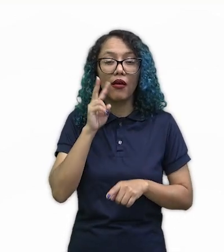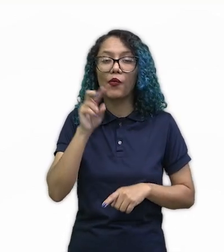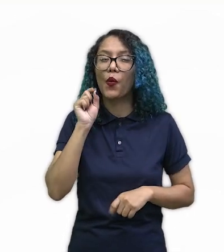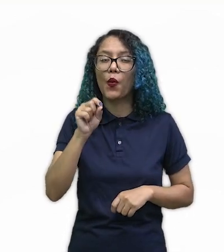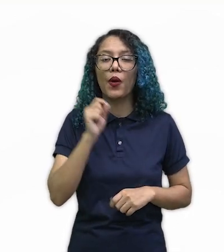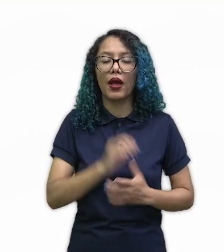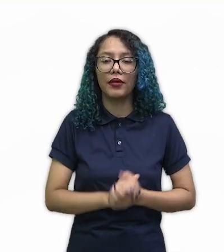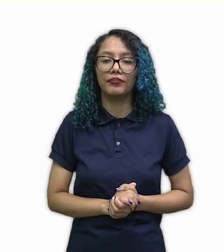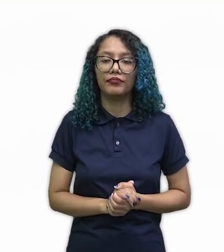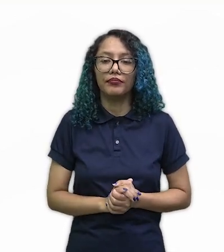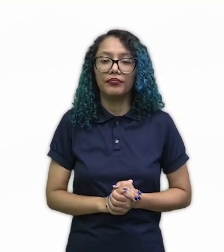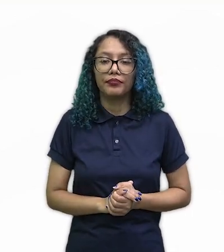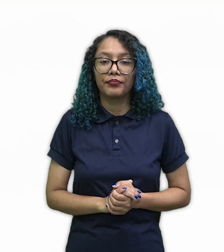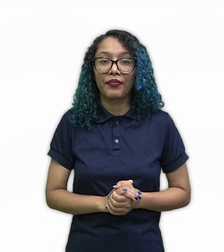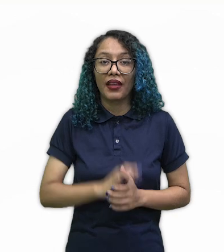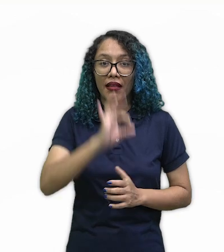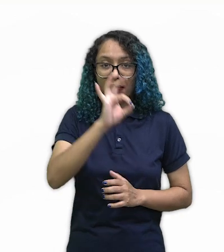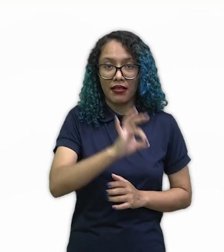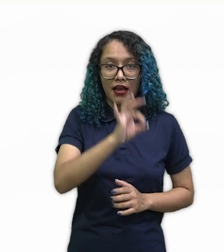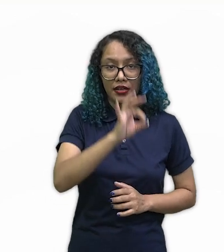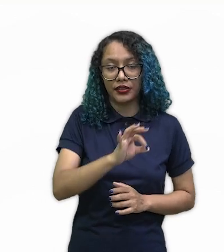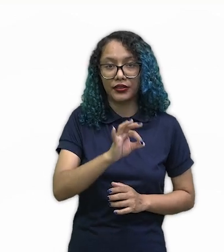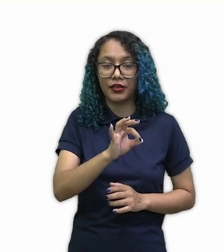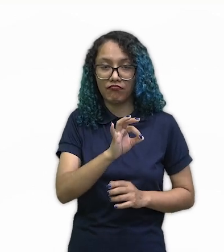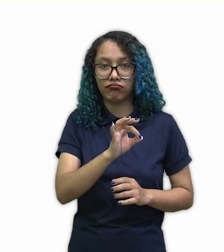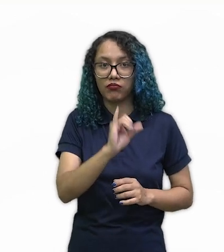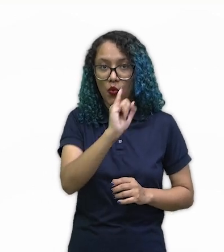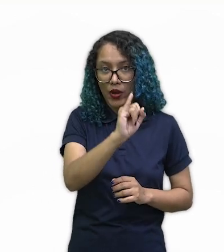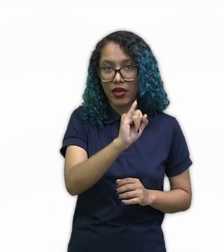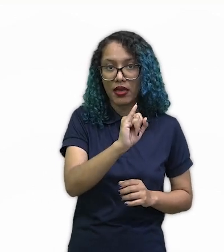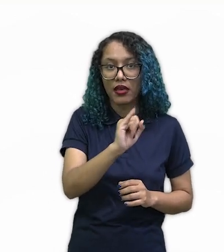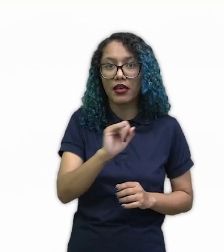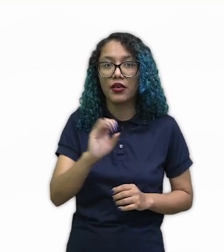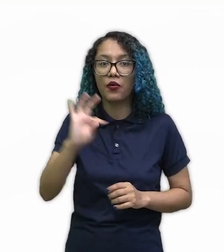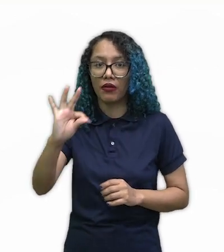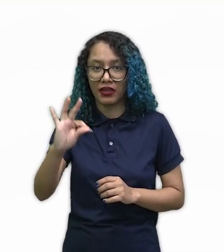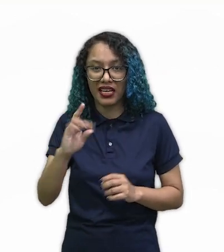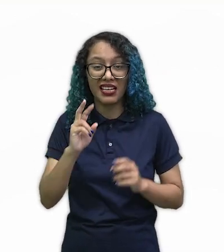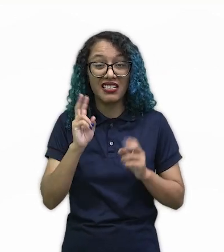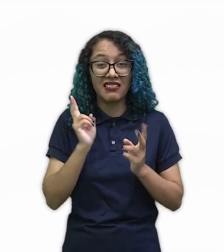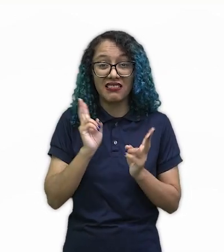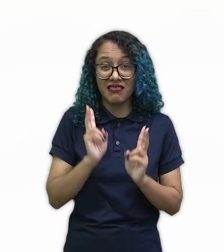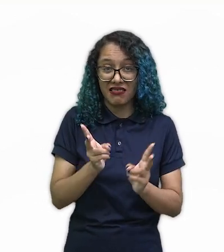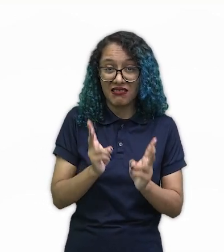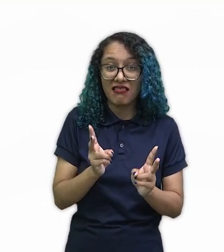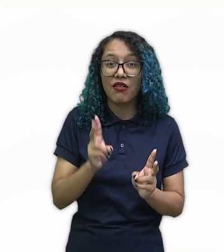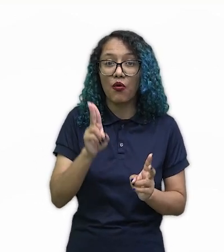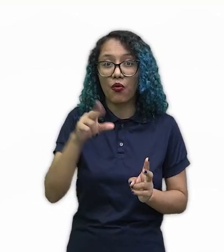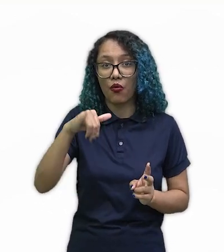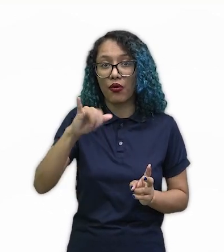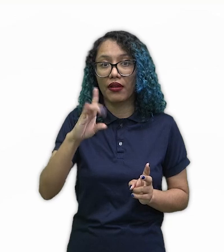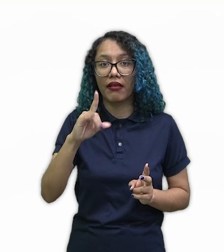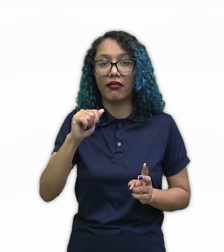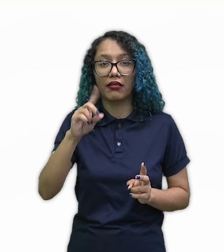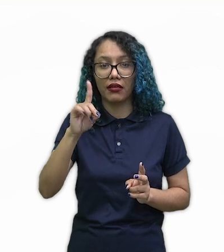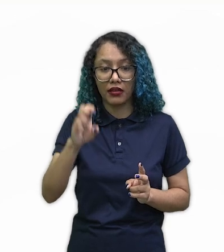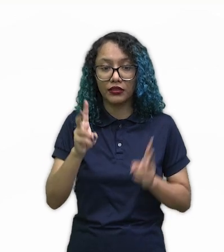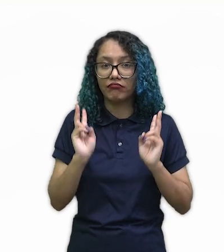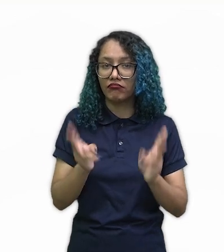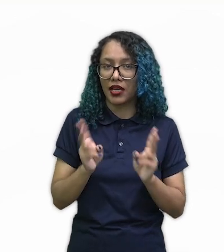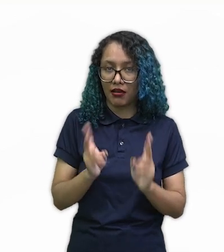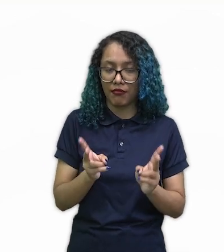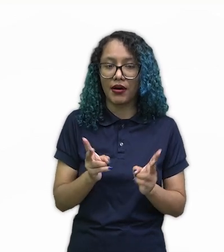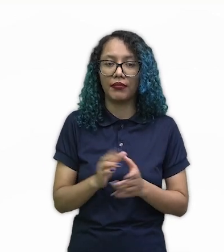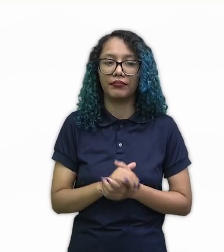Que taxa e tempo, elas sempre devem estar na mesma unidade de medida, ou